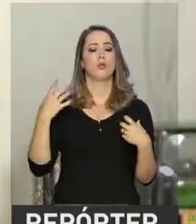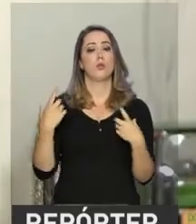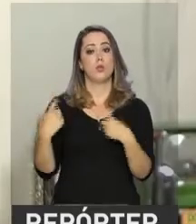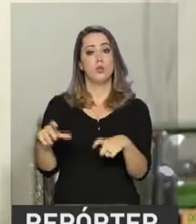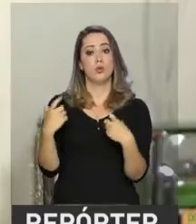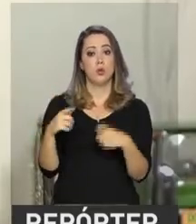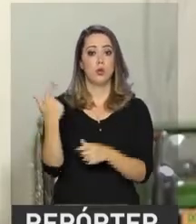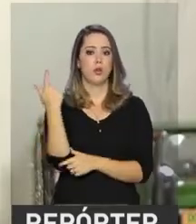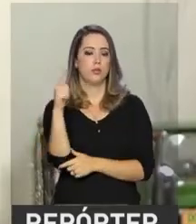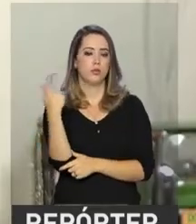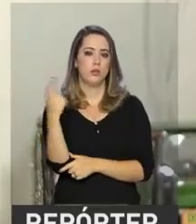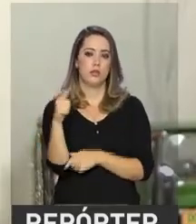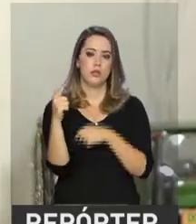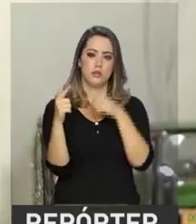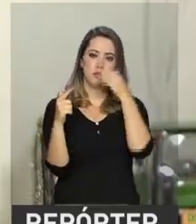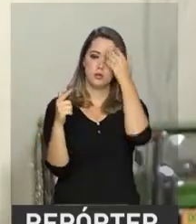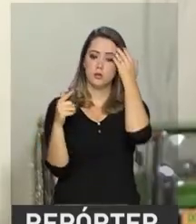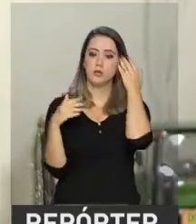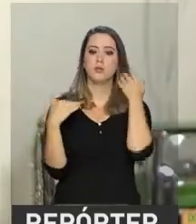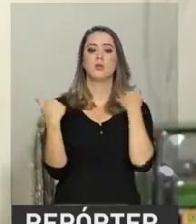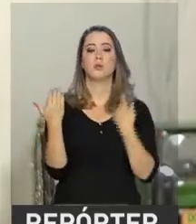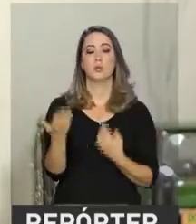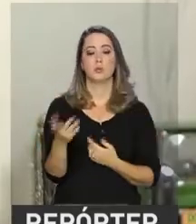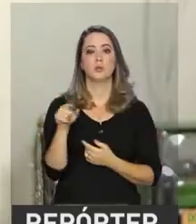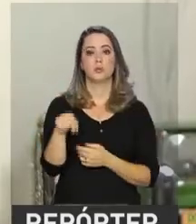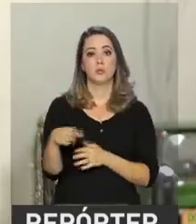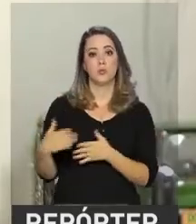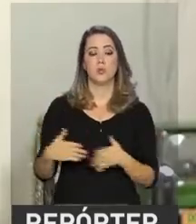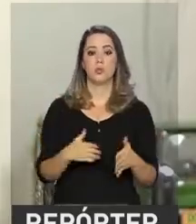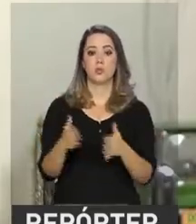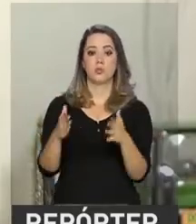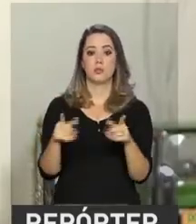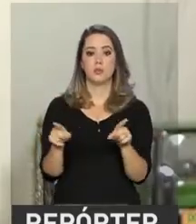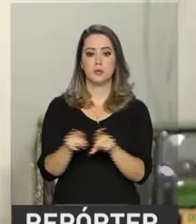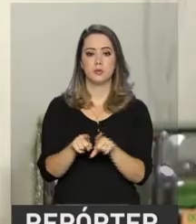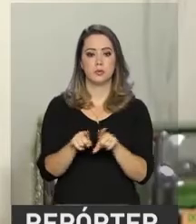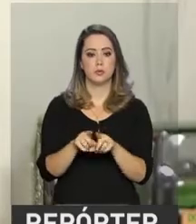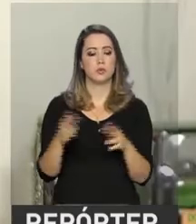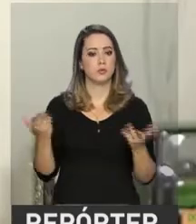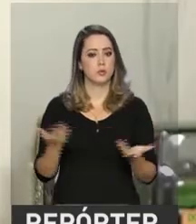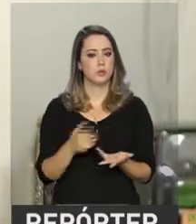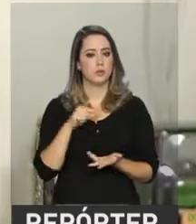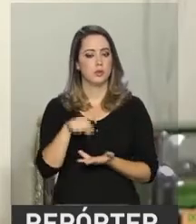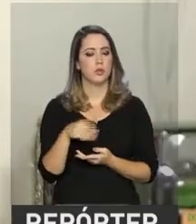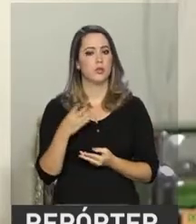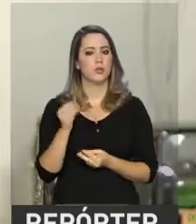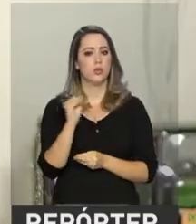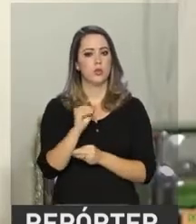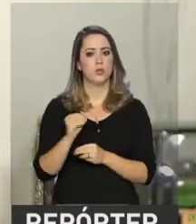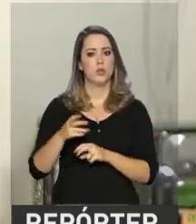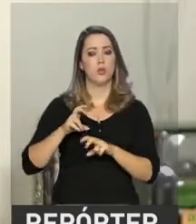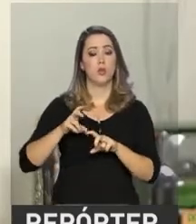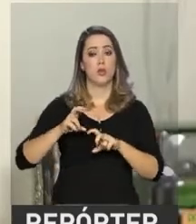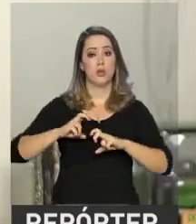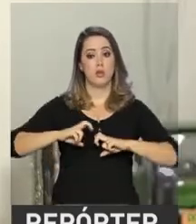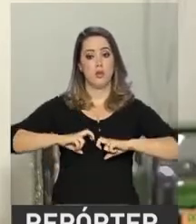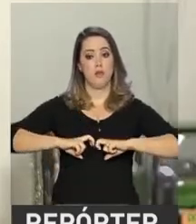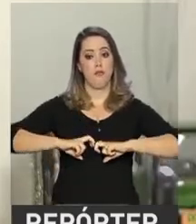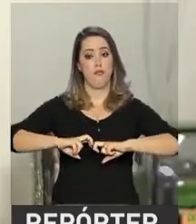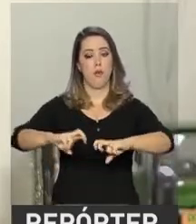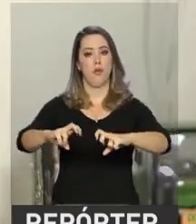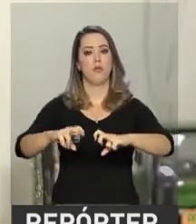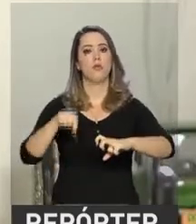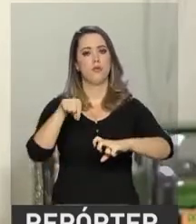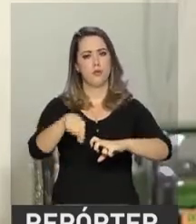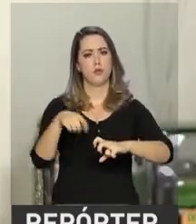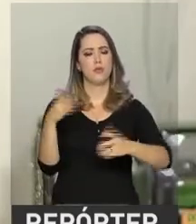centralizada no estado de Goiás. Tanto de rodovia, quanto agora vamos ter o benefício da ferrovia, né? Que vai estar